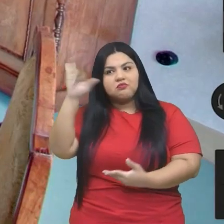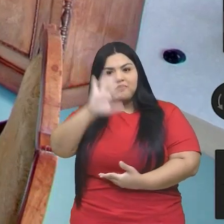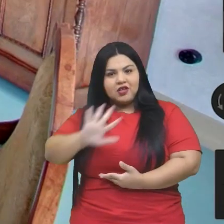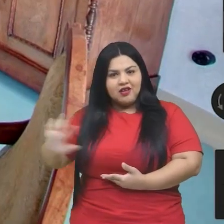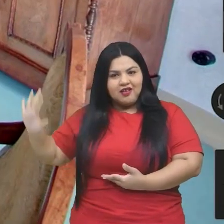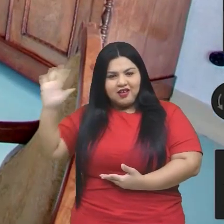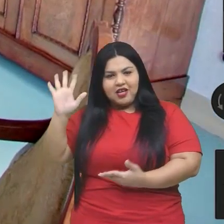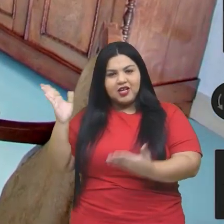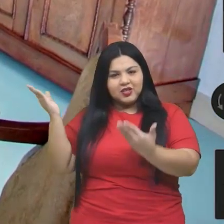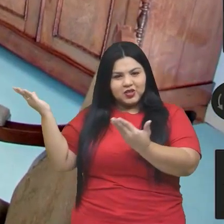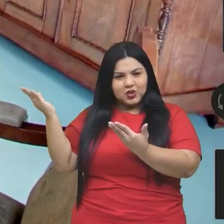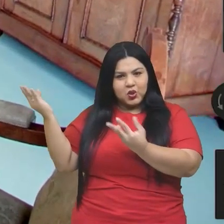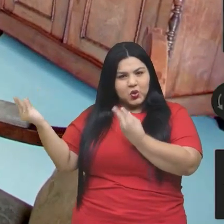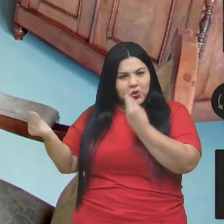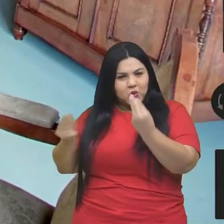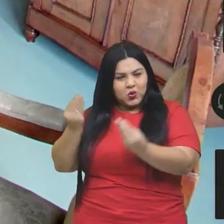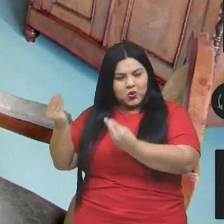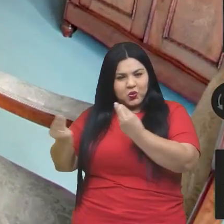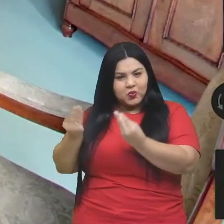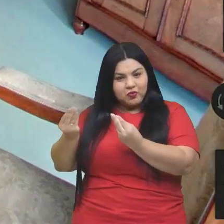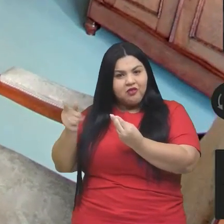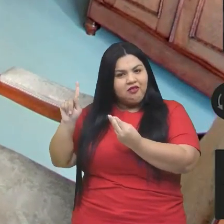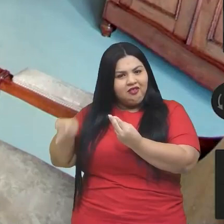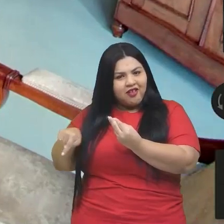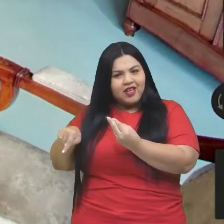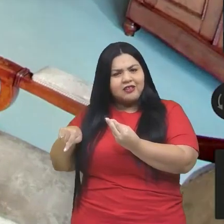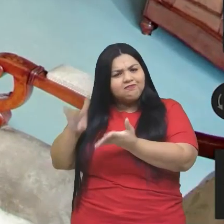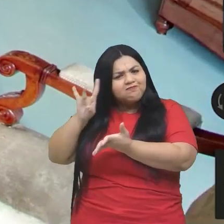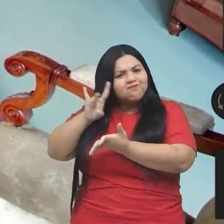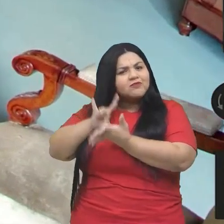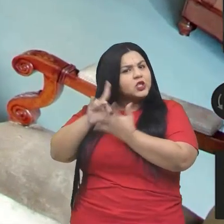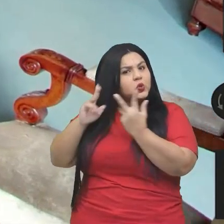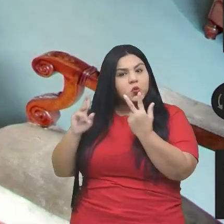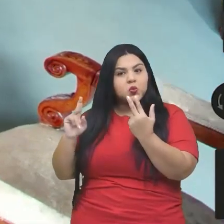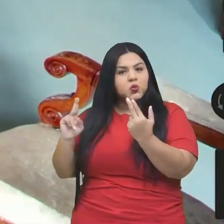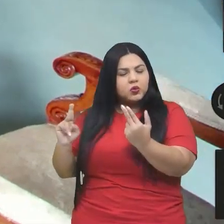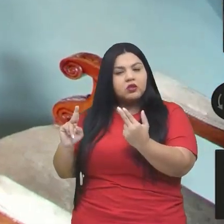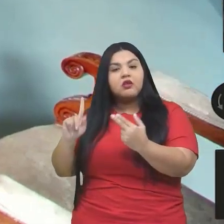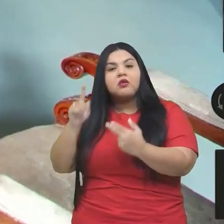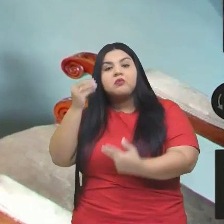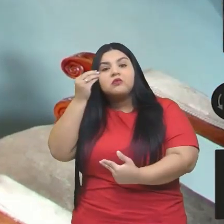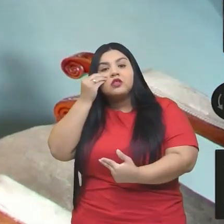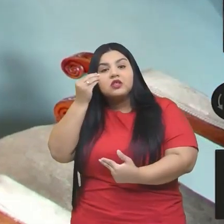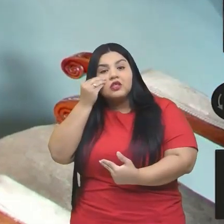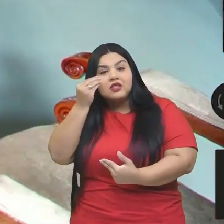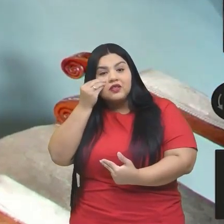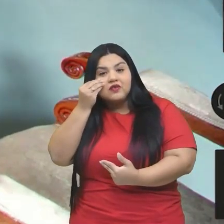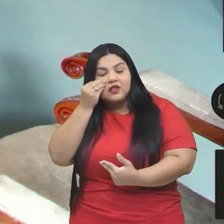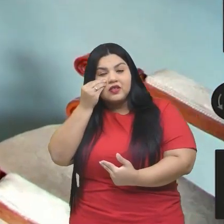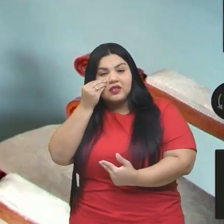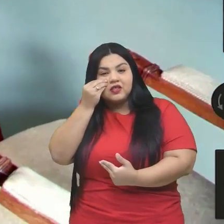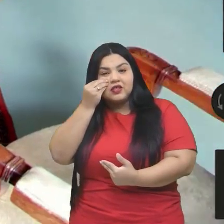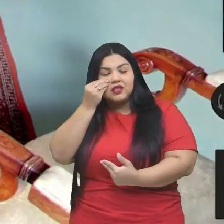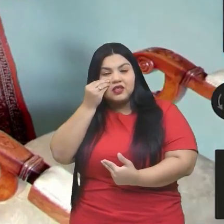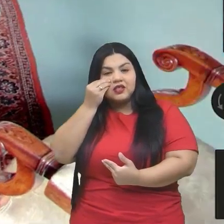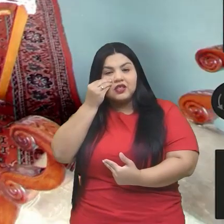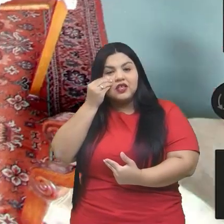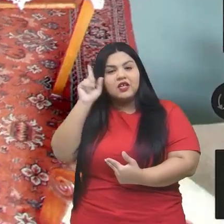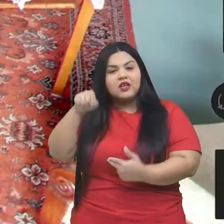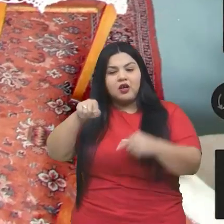do quarto onde ficava a Anne Frank, e observem, né, que é um